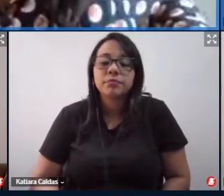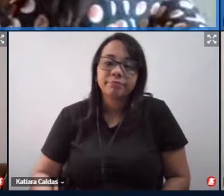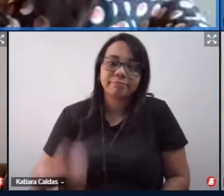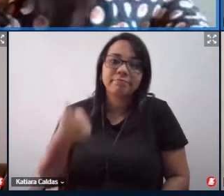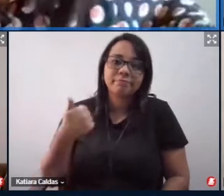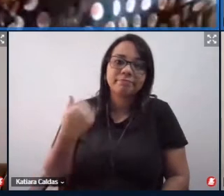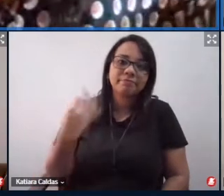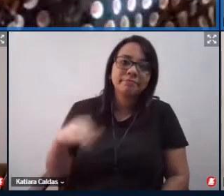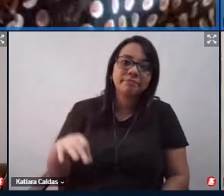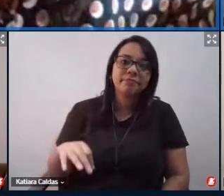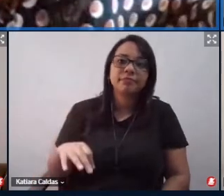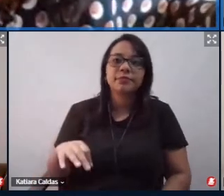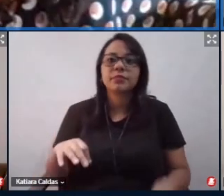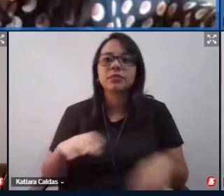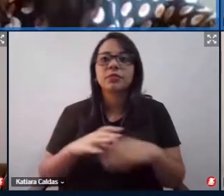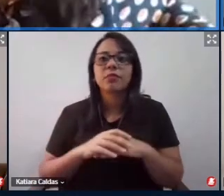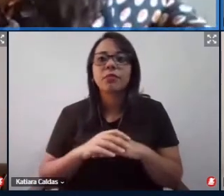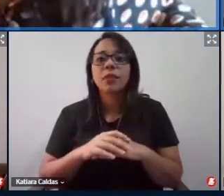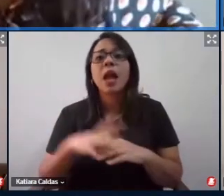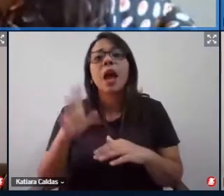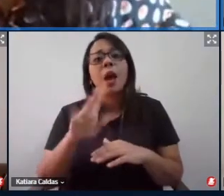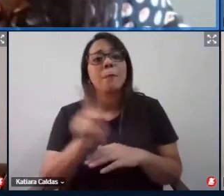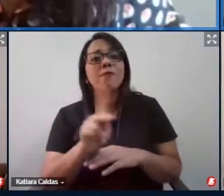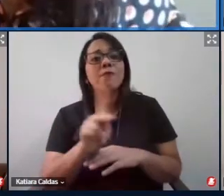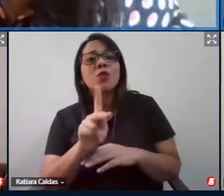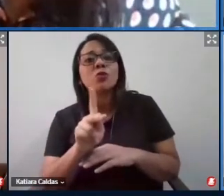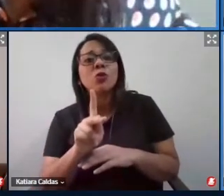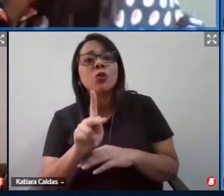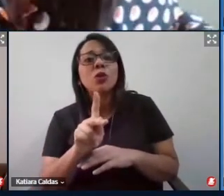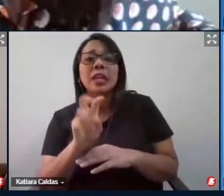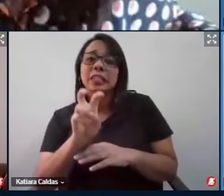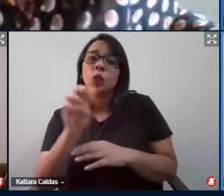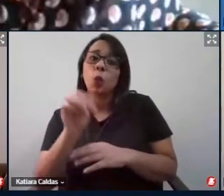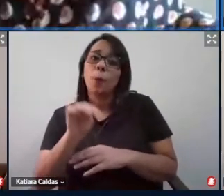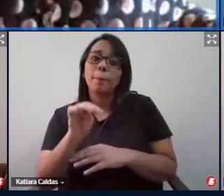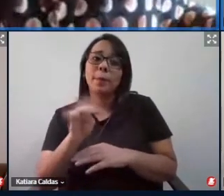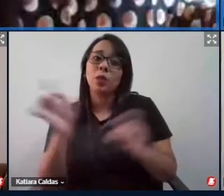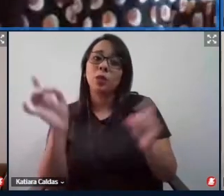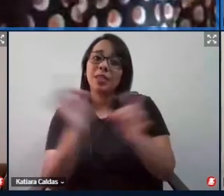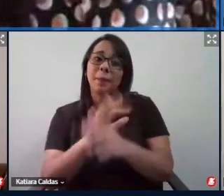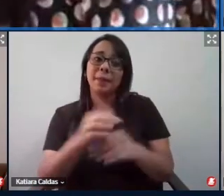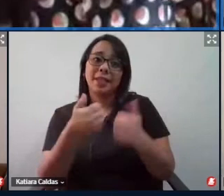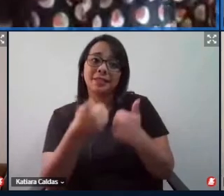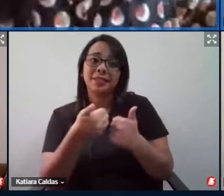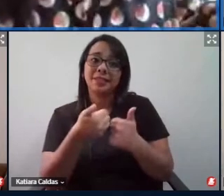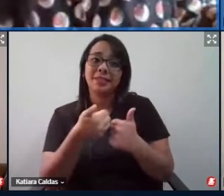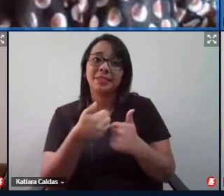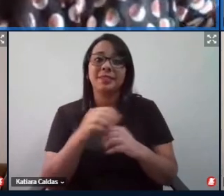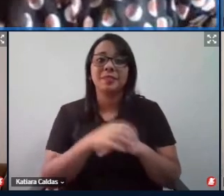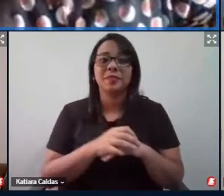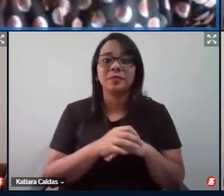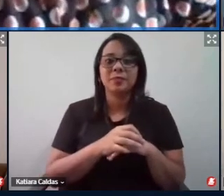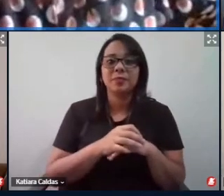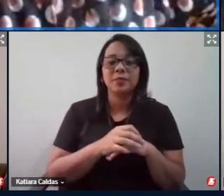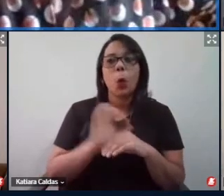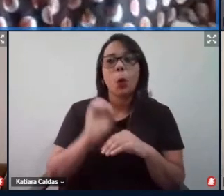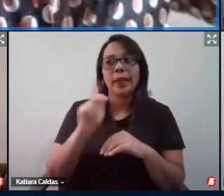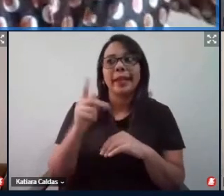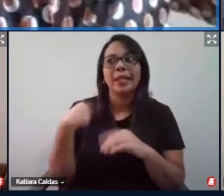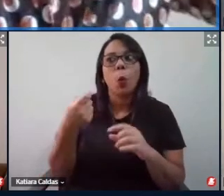Certo. Professora Sabrina, Oi. 5 minutos para concluir. Vamos